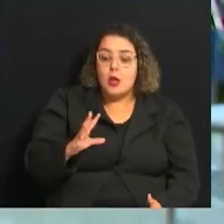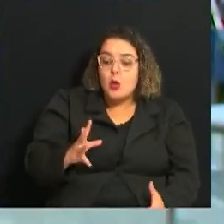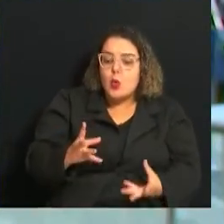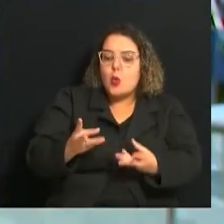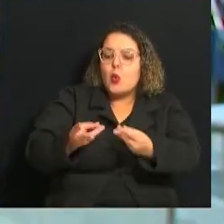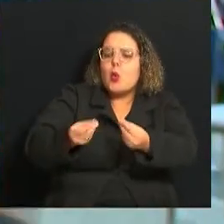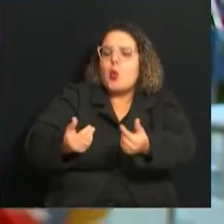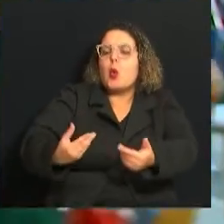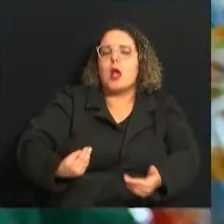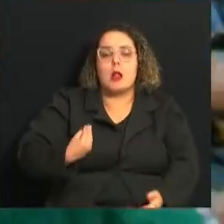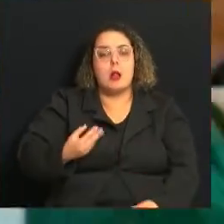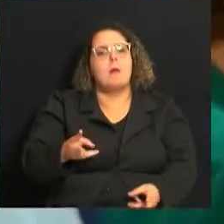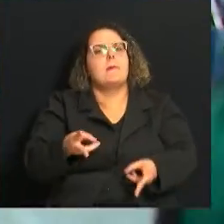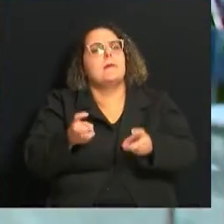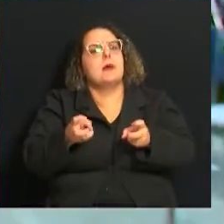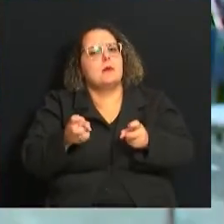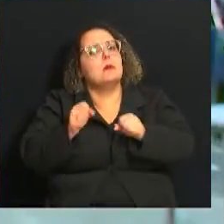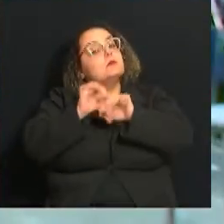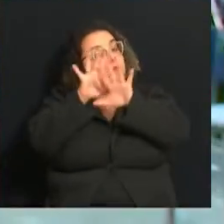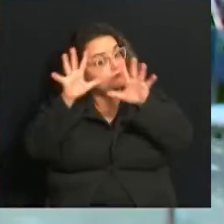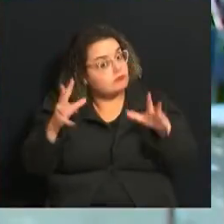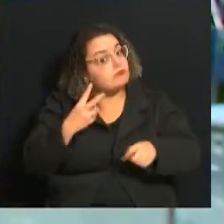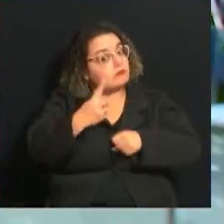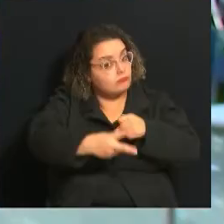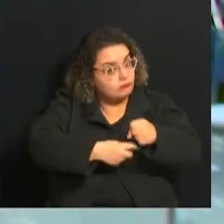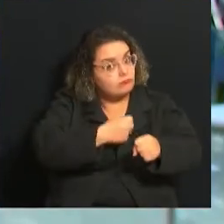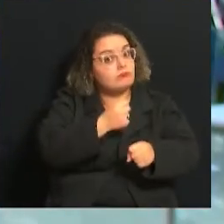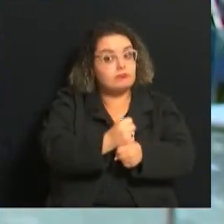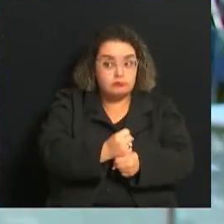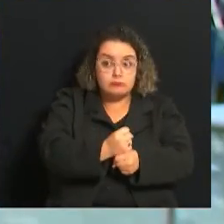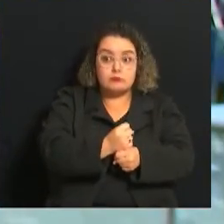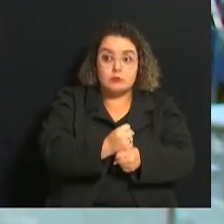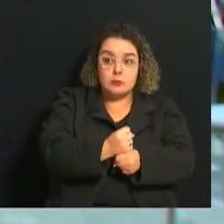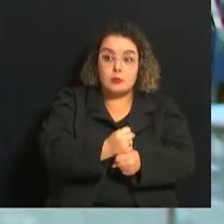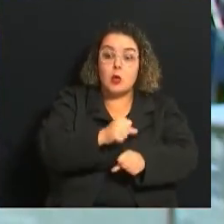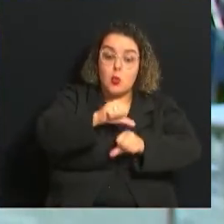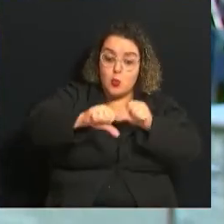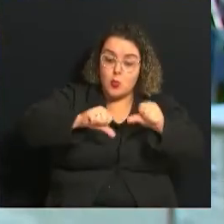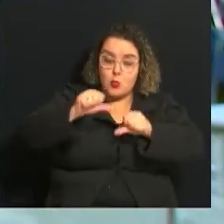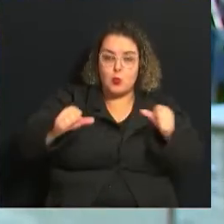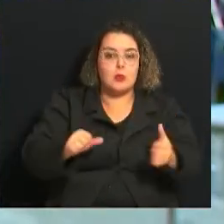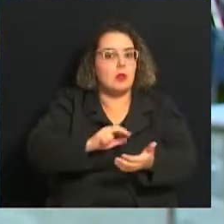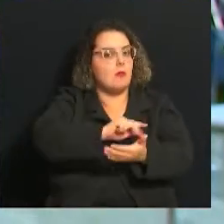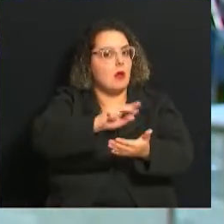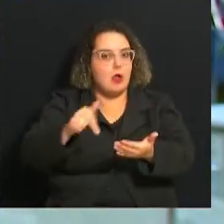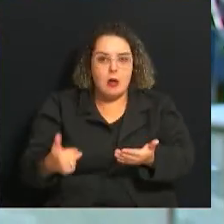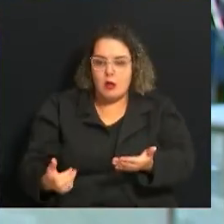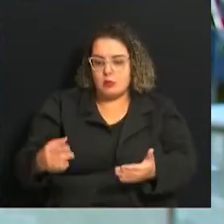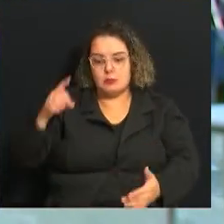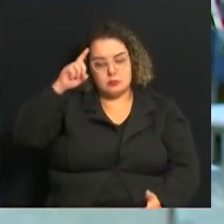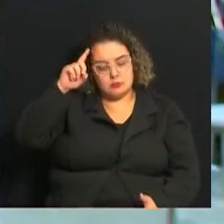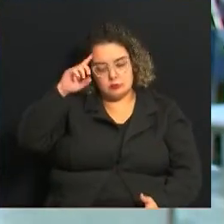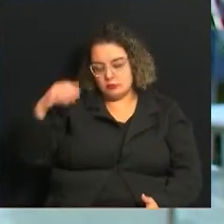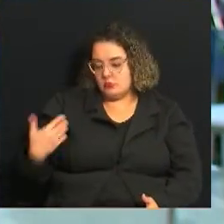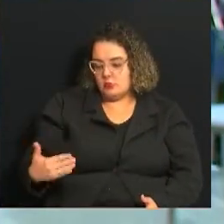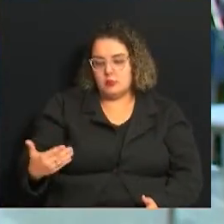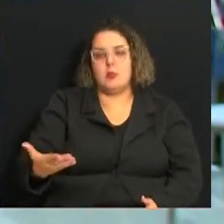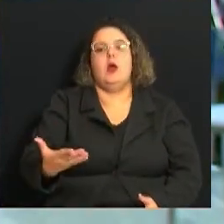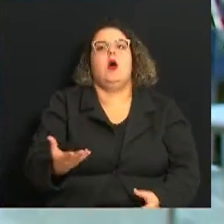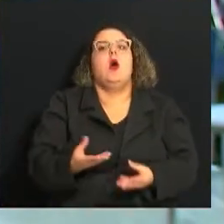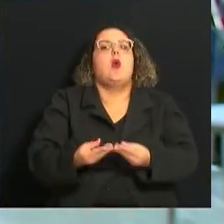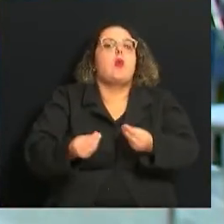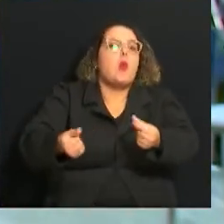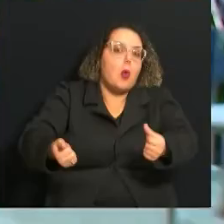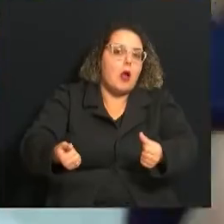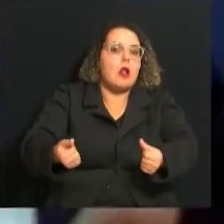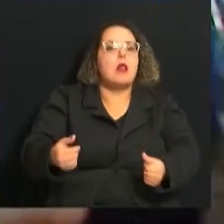elas perceberam claramente que esses 2 anos, onde tiveram que alterar muito de suas rotinas, a qualidade do tempo é muito